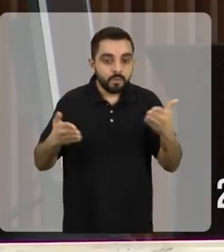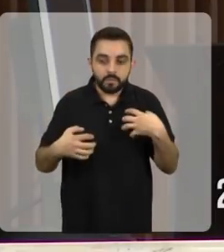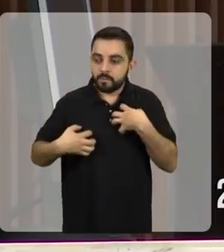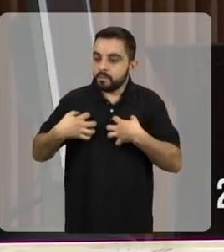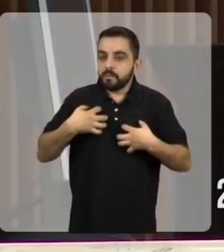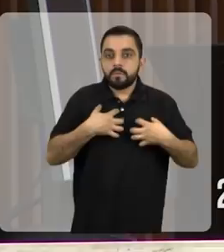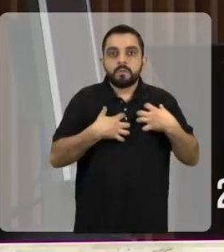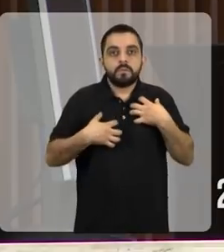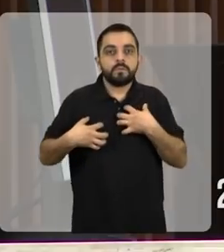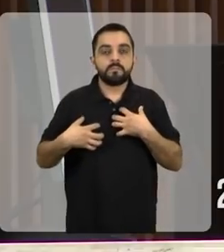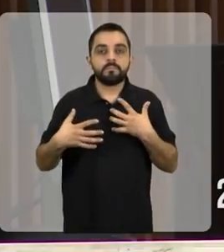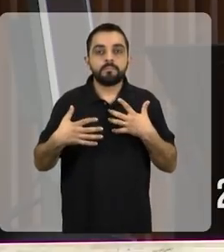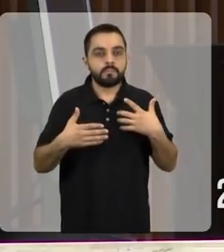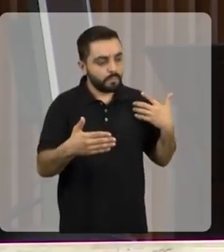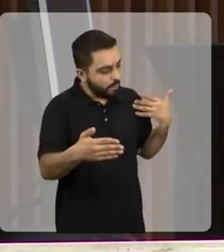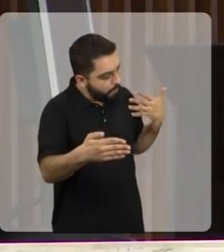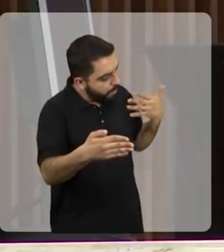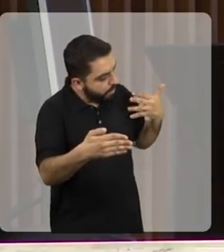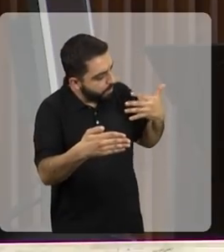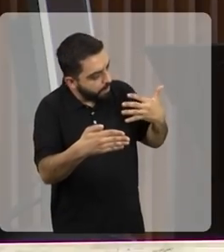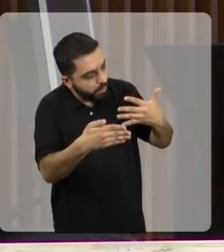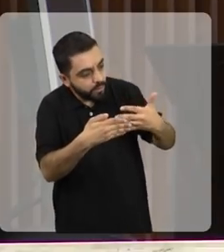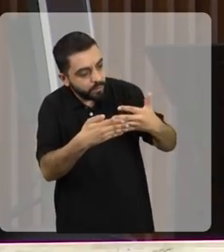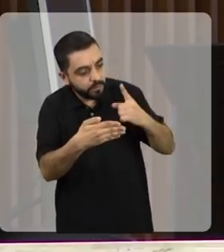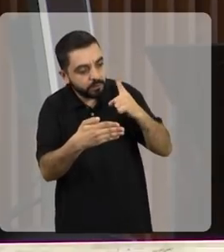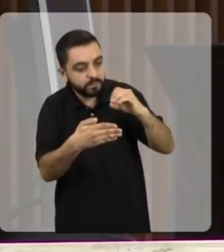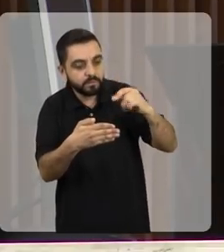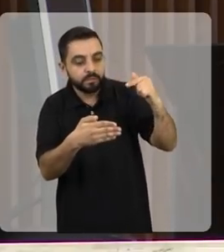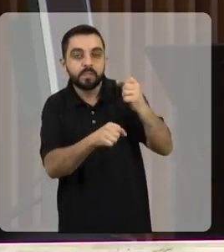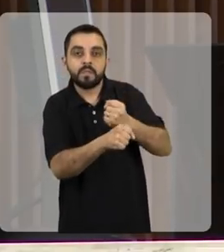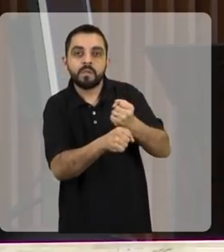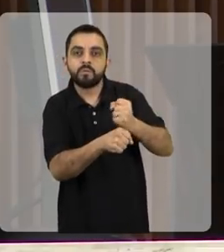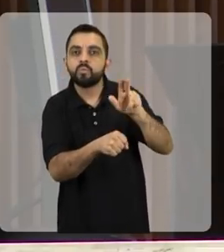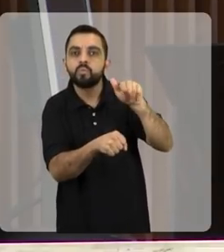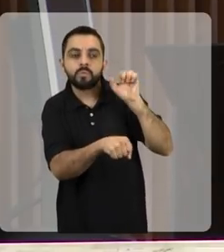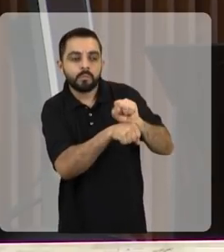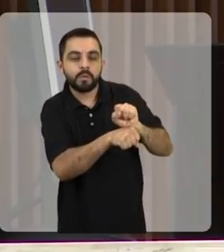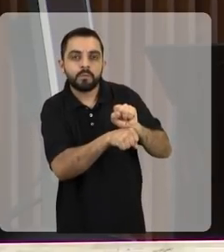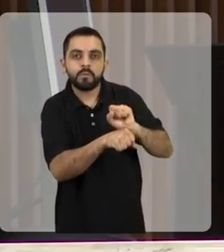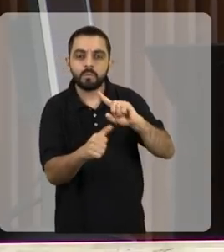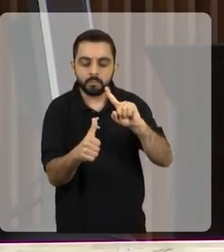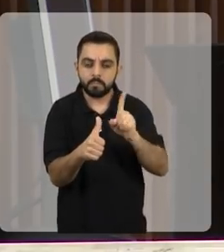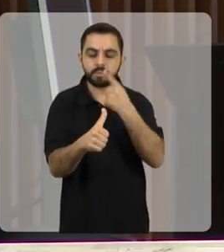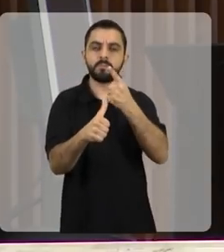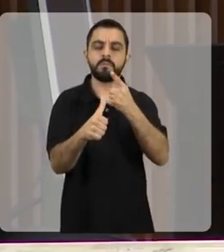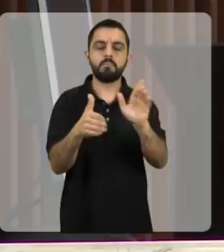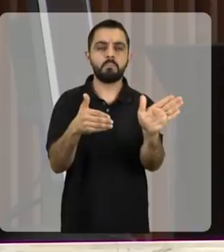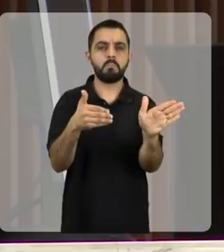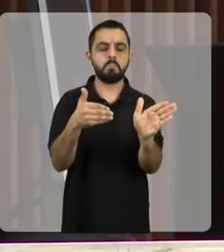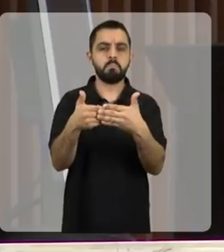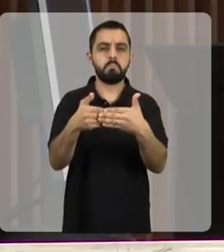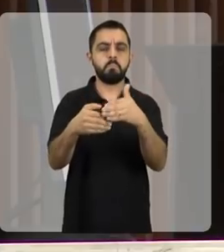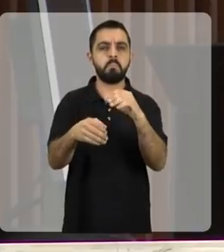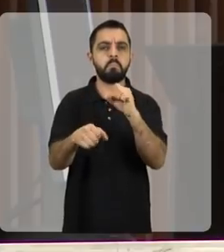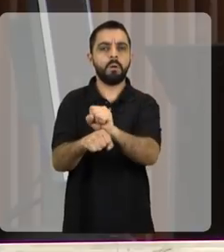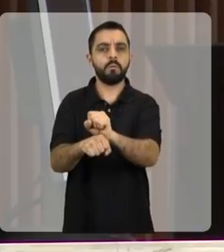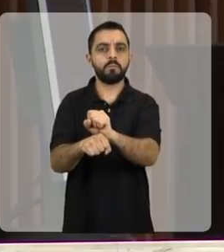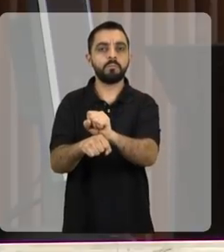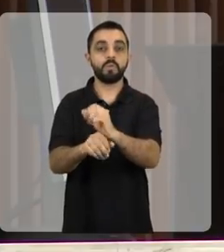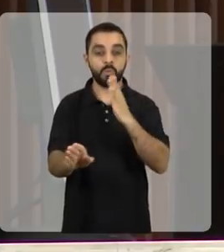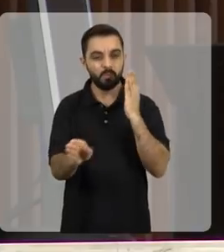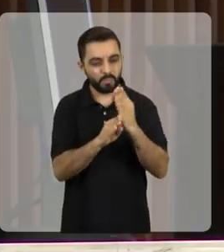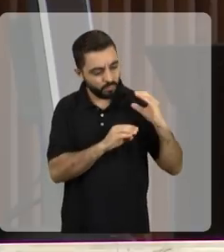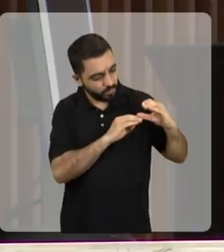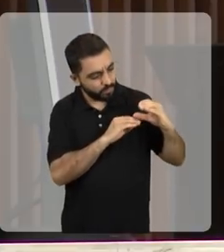nessa longa trajetória de 107 anos essa universidade talvez tenha que fechar suas portas pela primeira vez por esse bloqueio